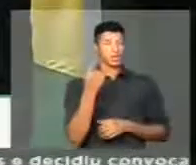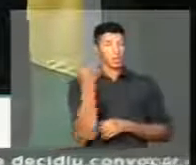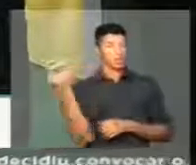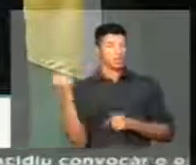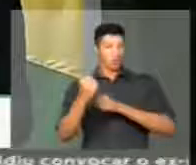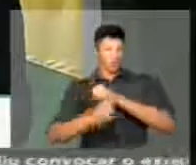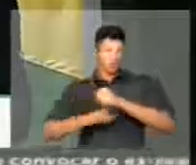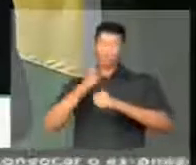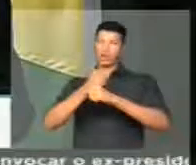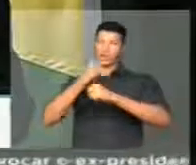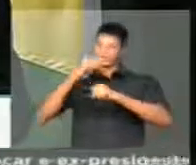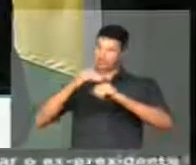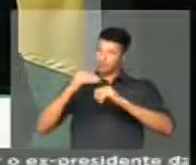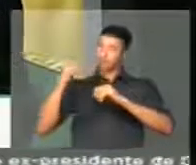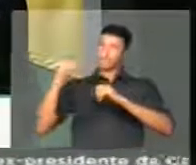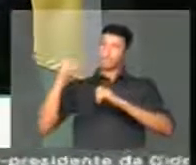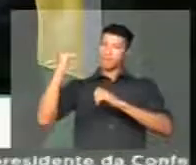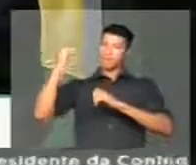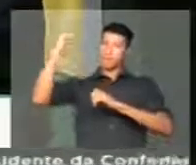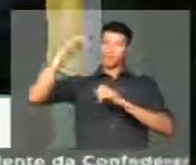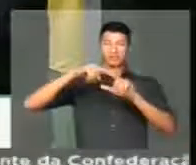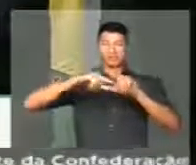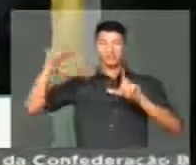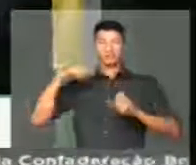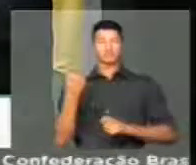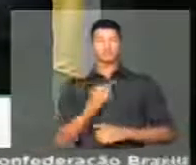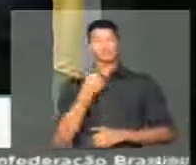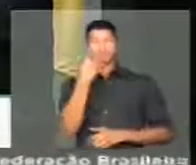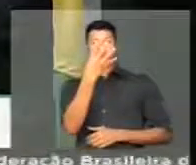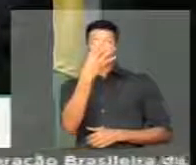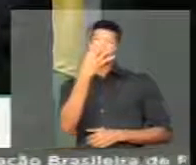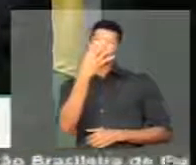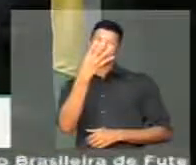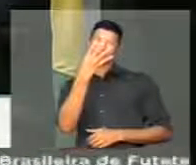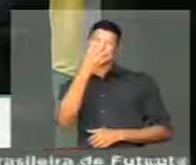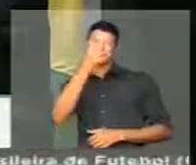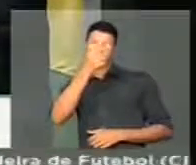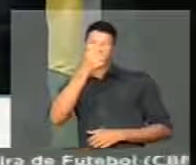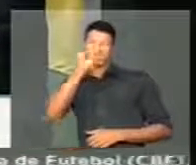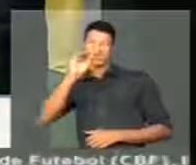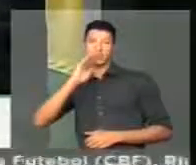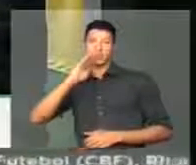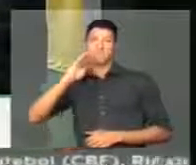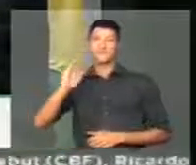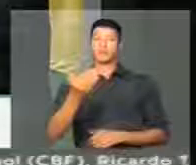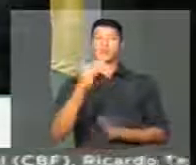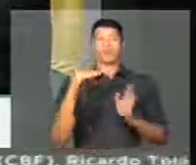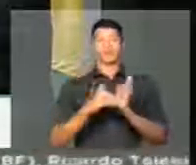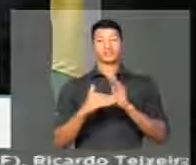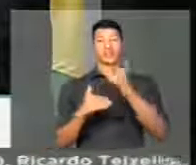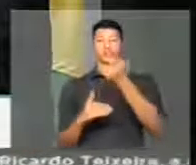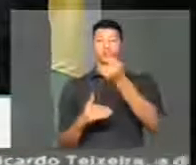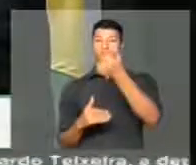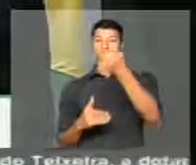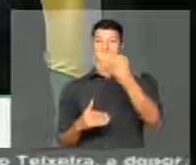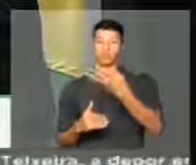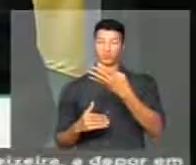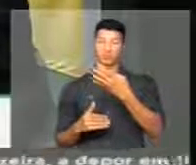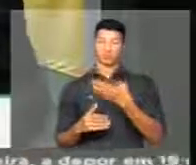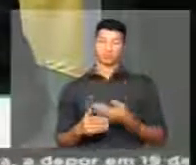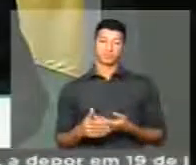ano aumenta. São 470 bilhões até